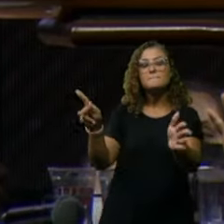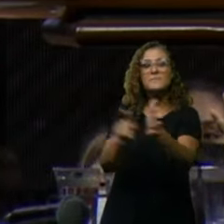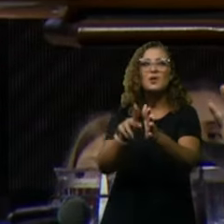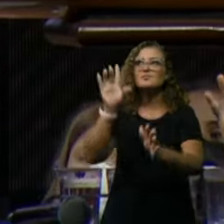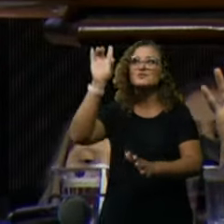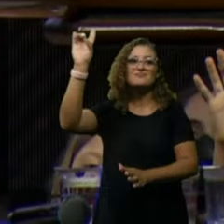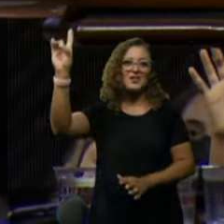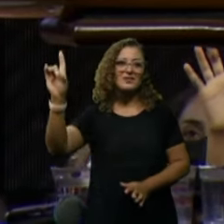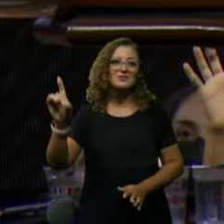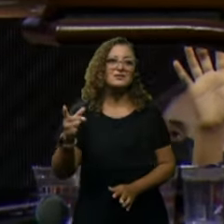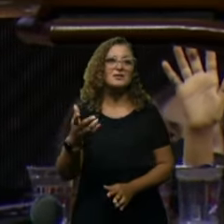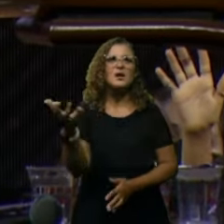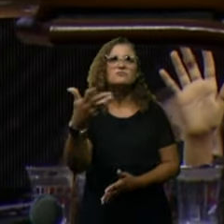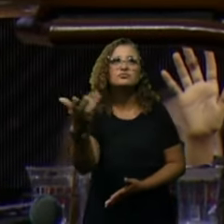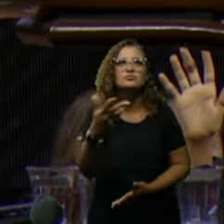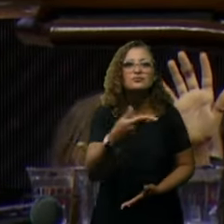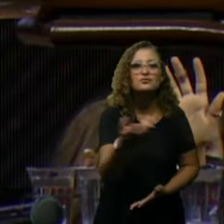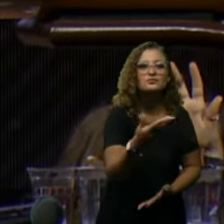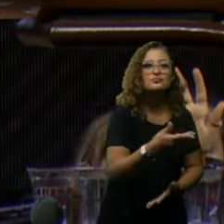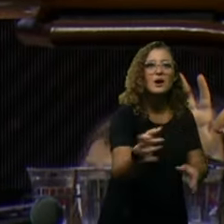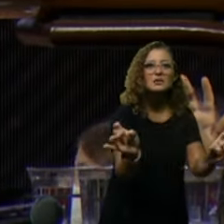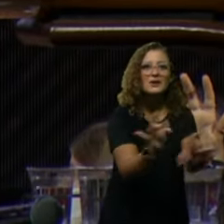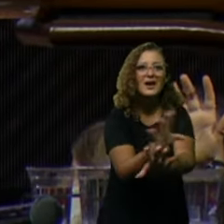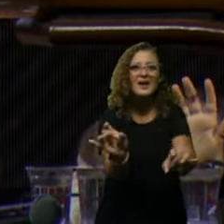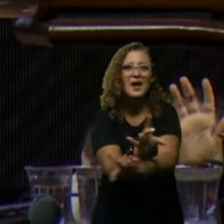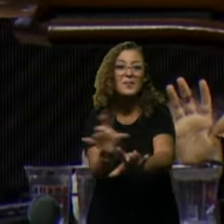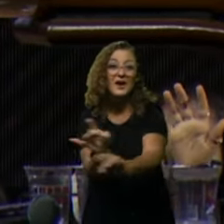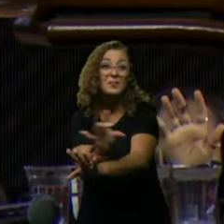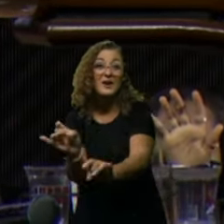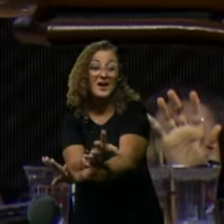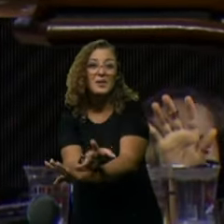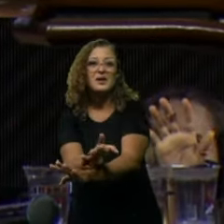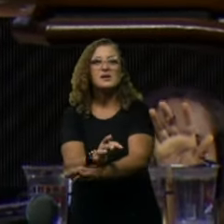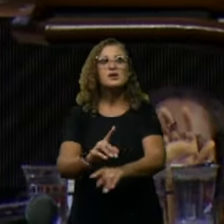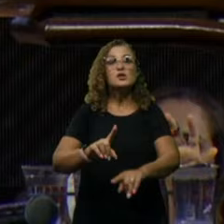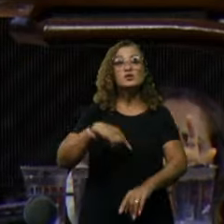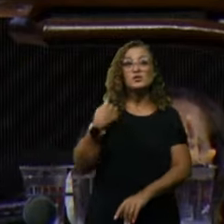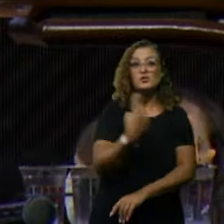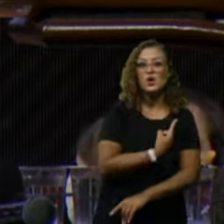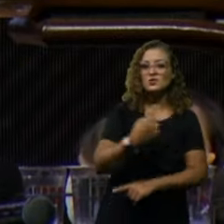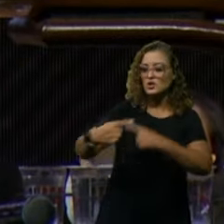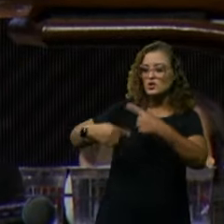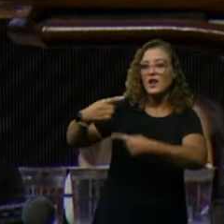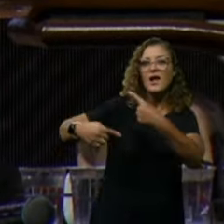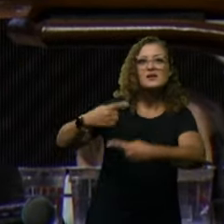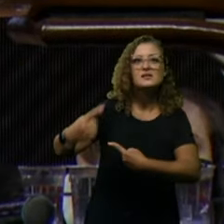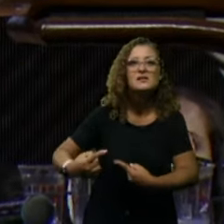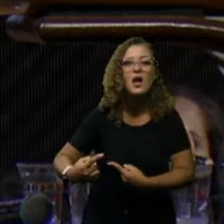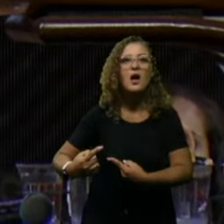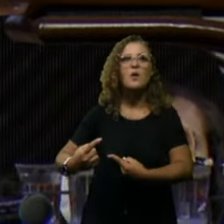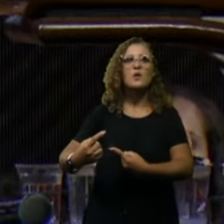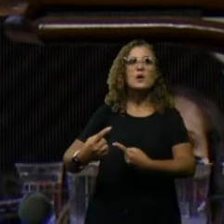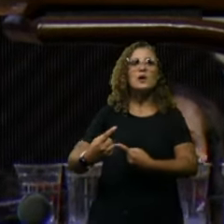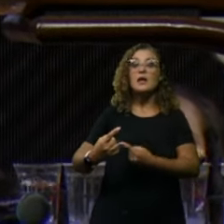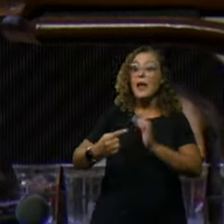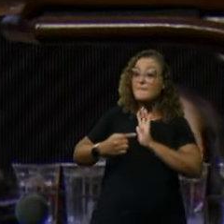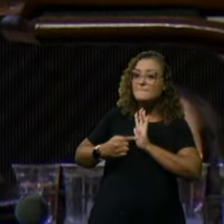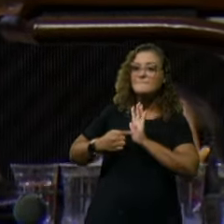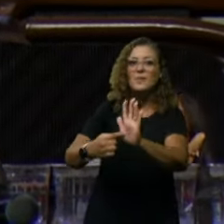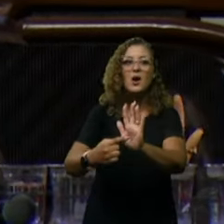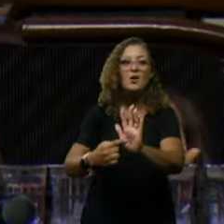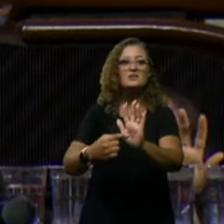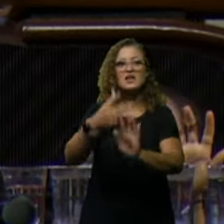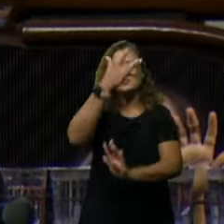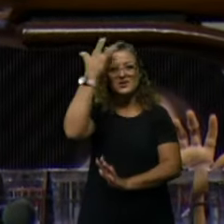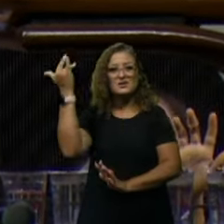melhor não entendi nós não somos a geração que entram no processo nós somos a geração que dá resultado para quem